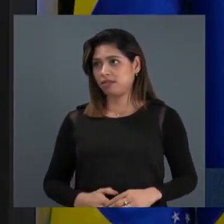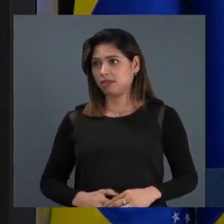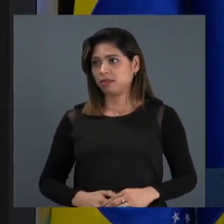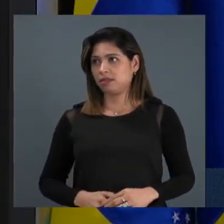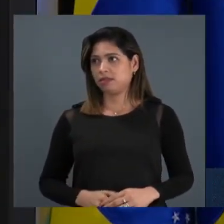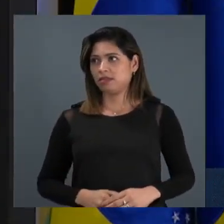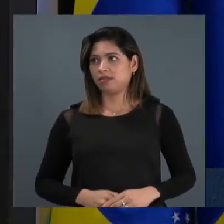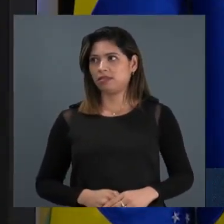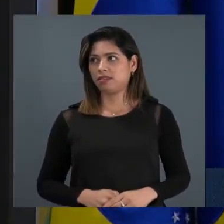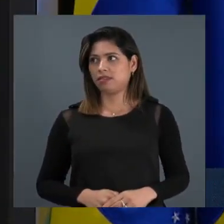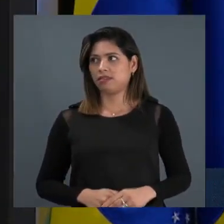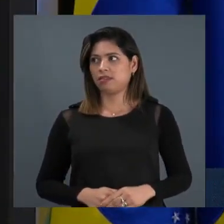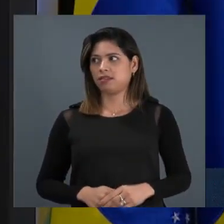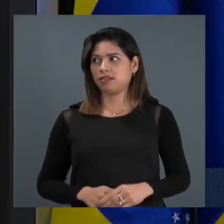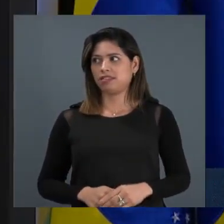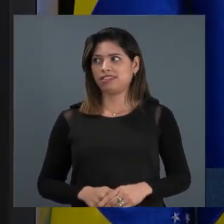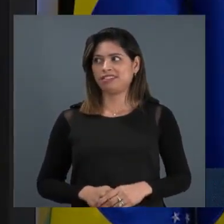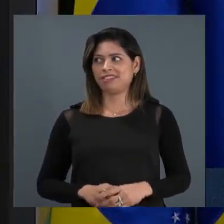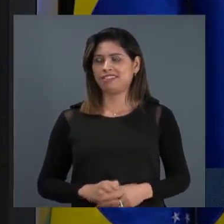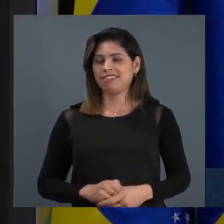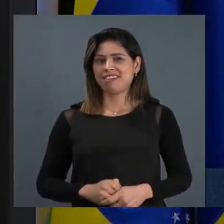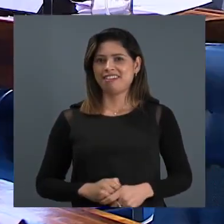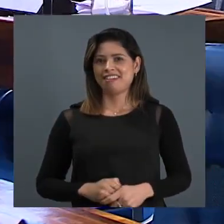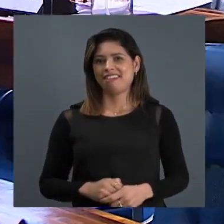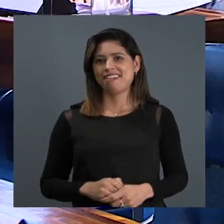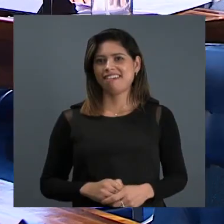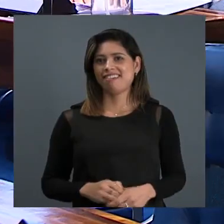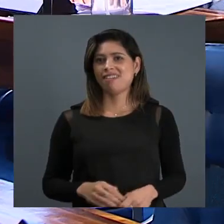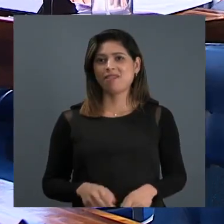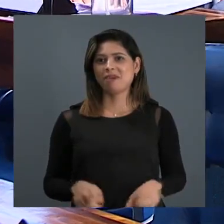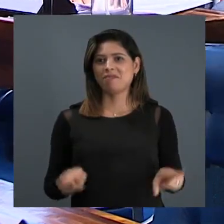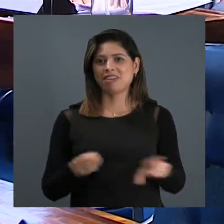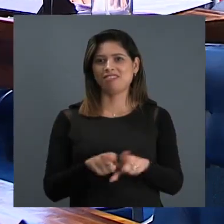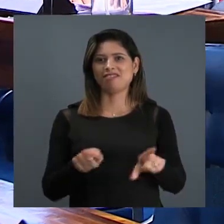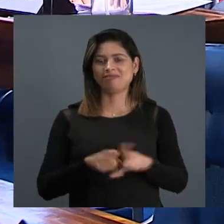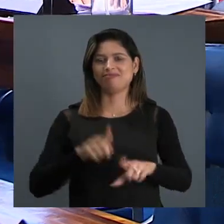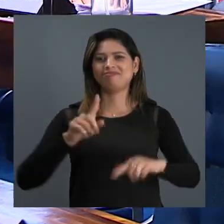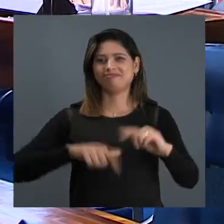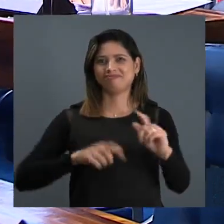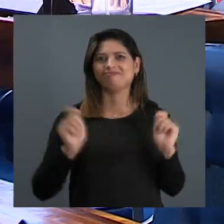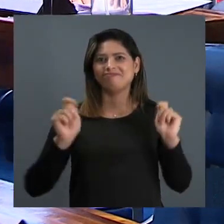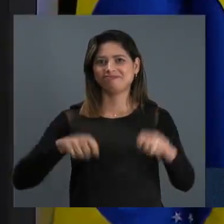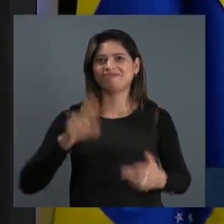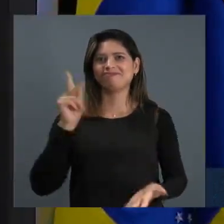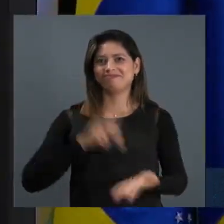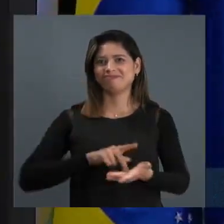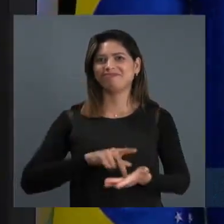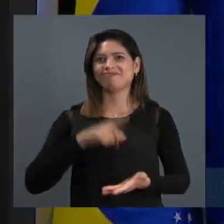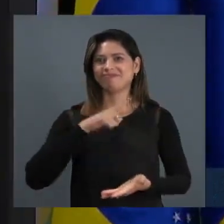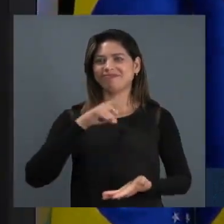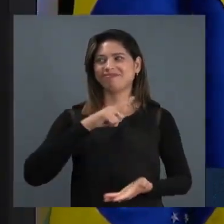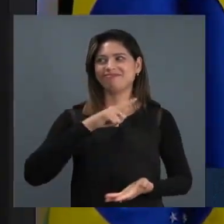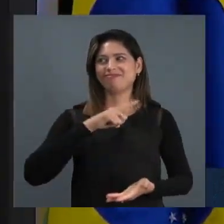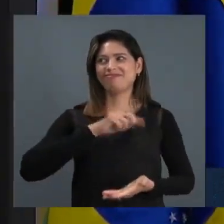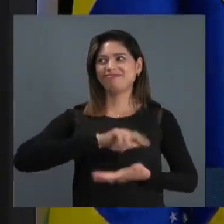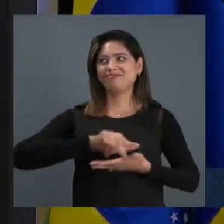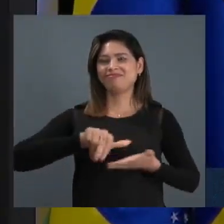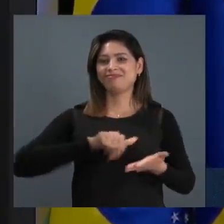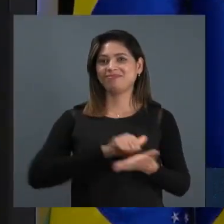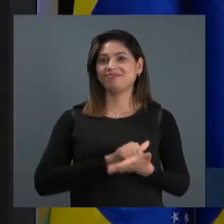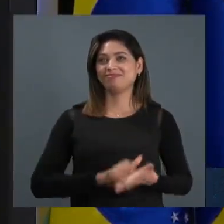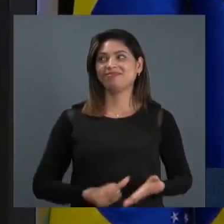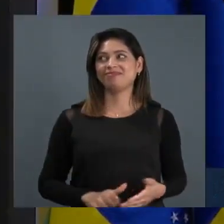cassino, não traz emprego, falácia, está aqui os dados, não traz nova receita, vai canibalizar